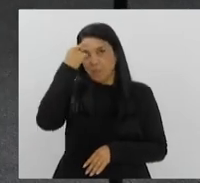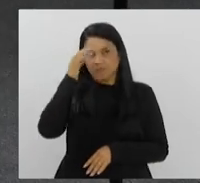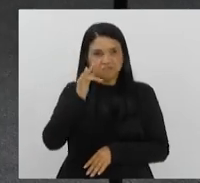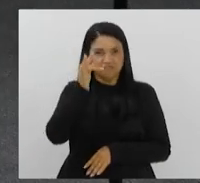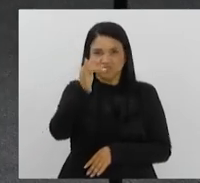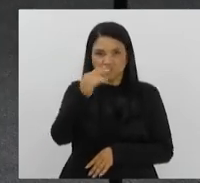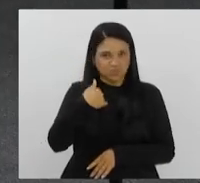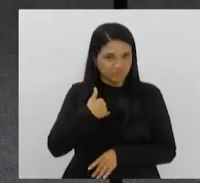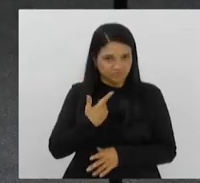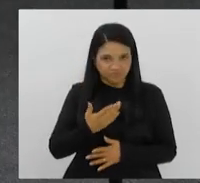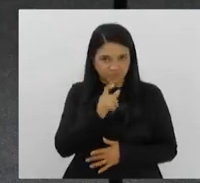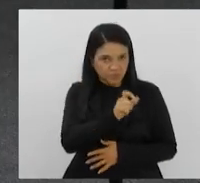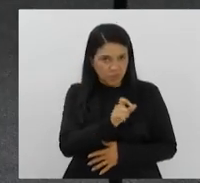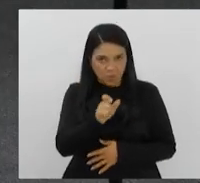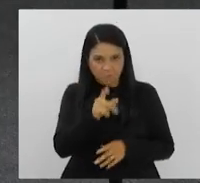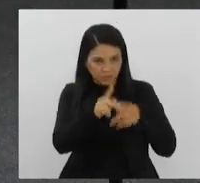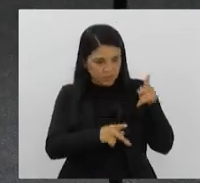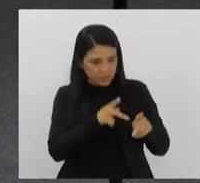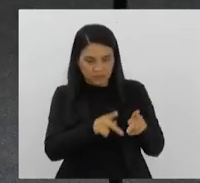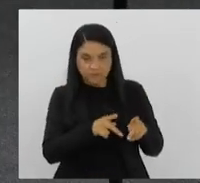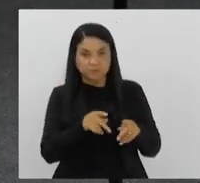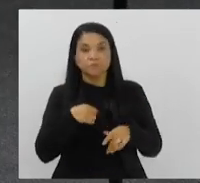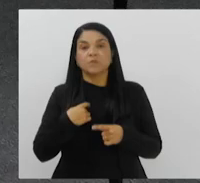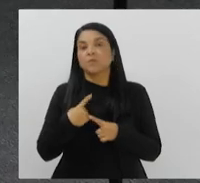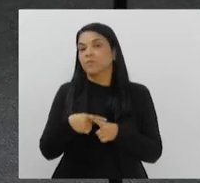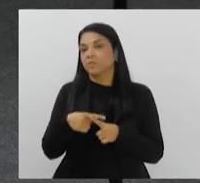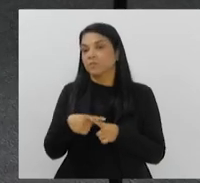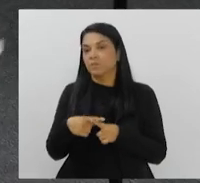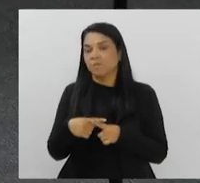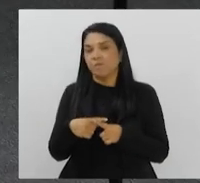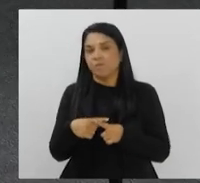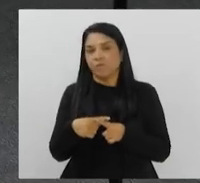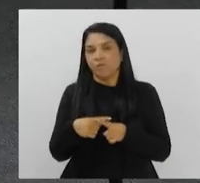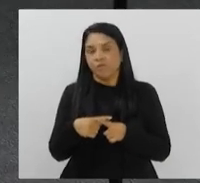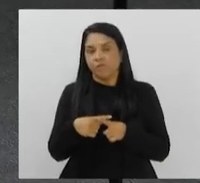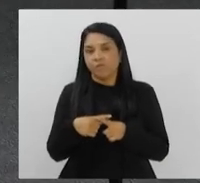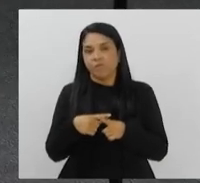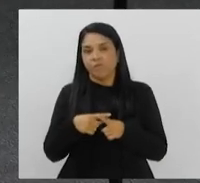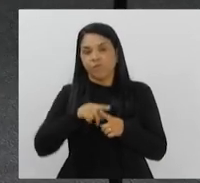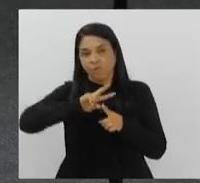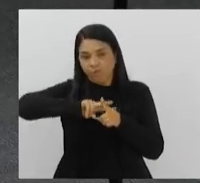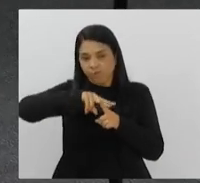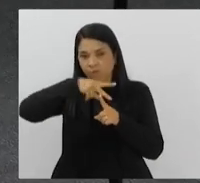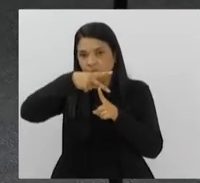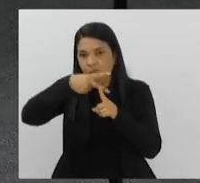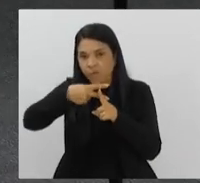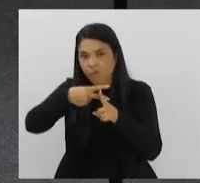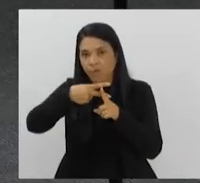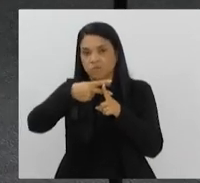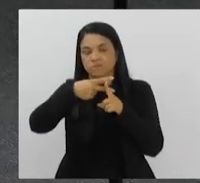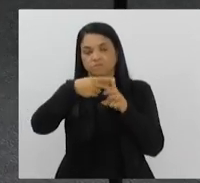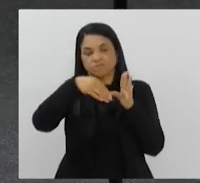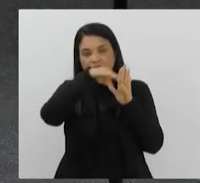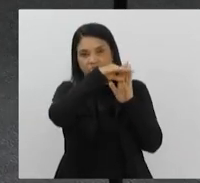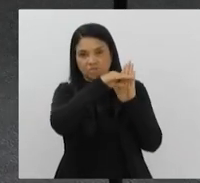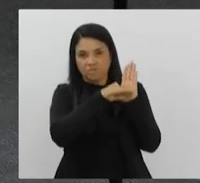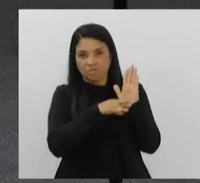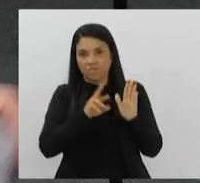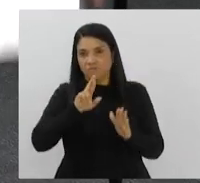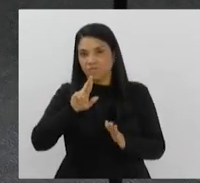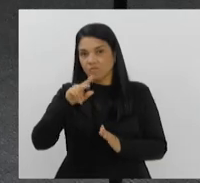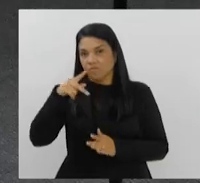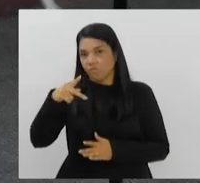próximo. Por quê, deputado Alan Lopes? Ele aumentou a folha do RPA